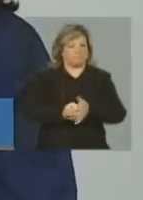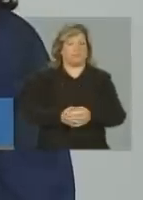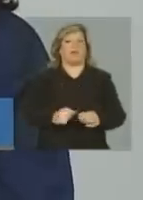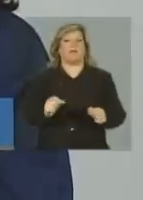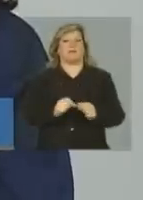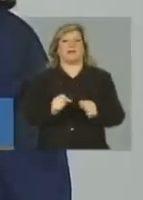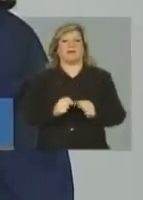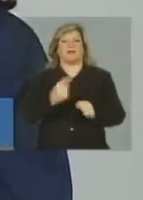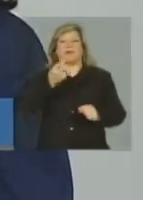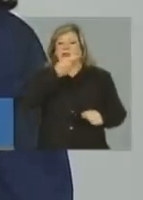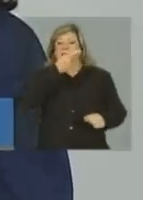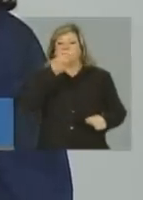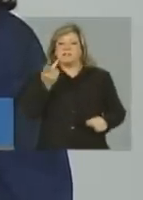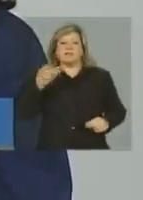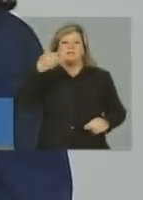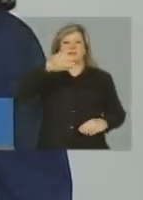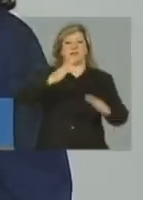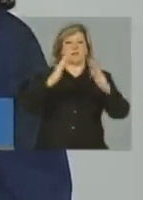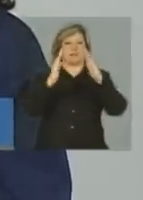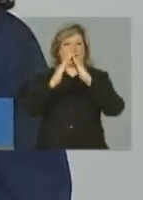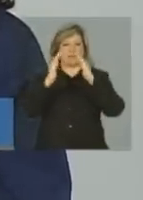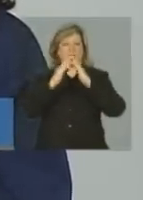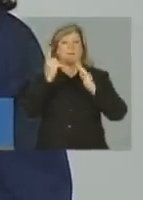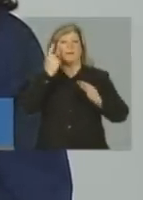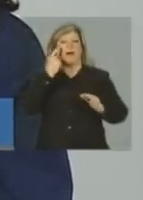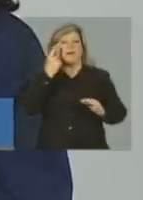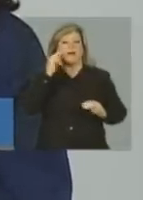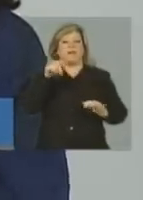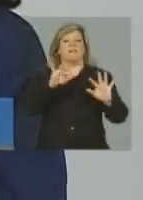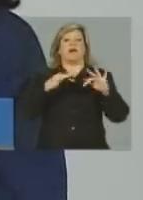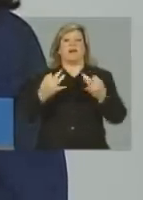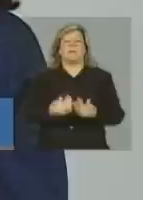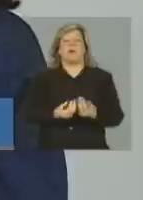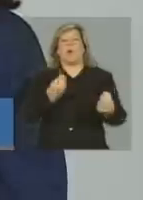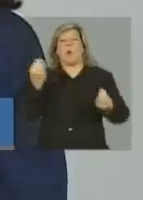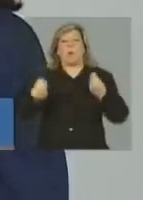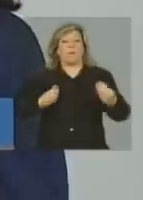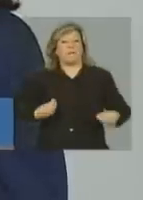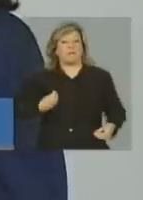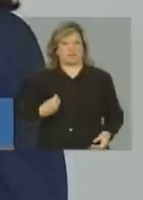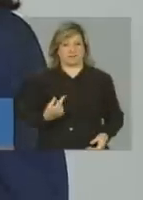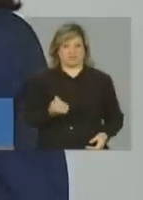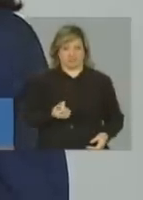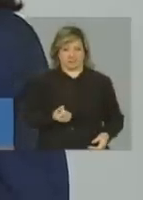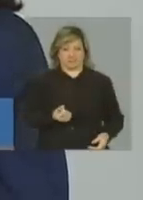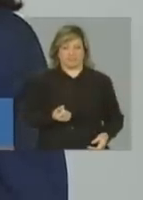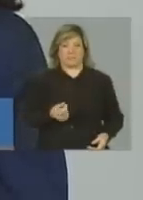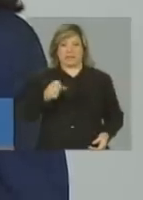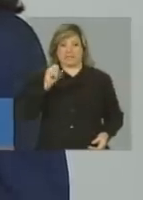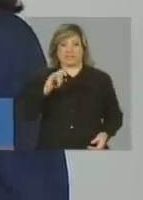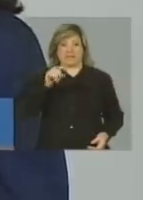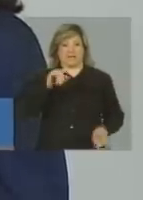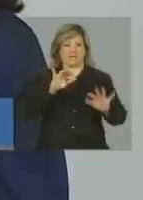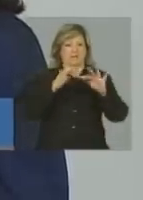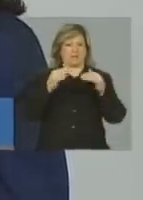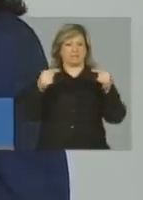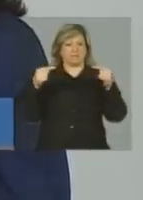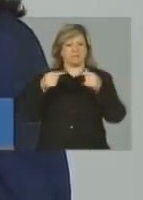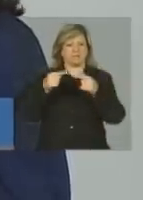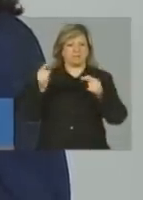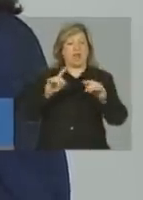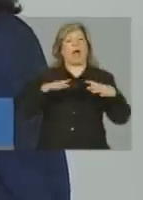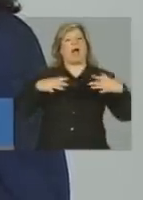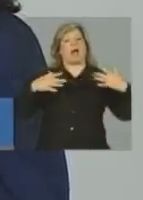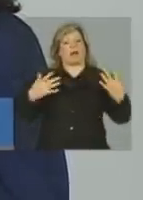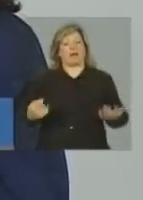visita domiciliar para identificar a situação socioeconômica dessa família. Se essa família não tiver perfil, aí sim ele pode encaminhar